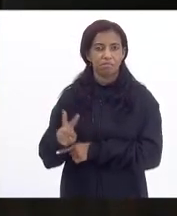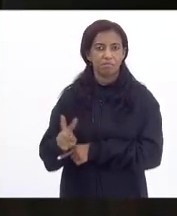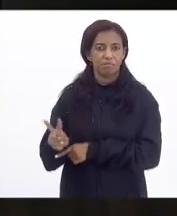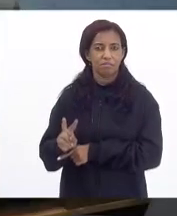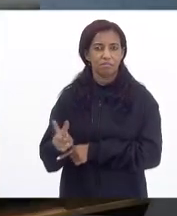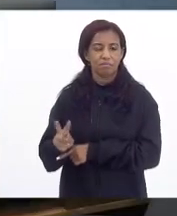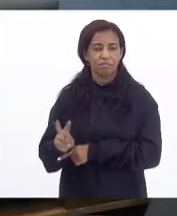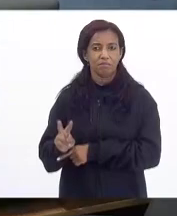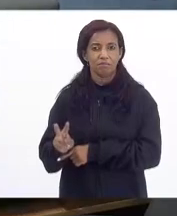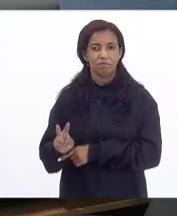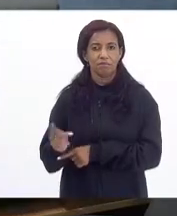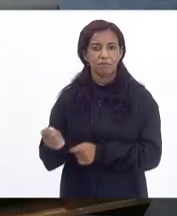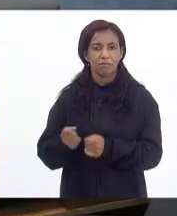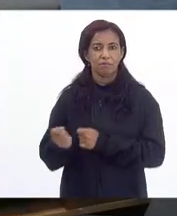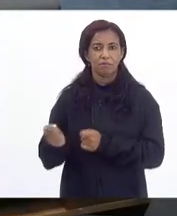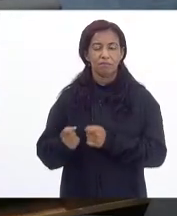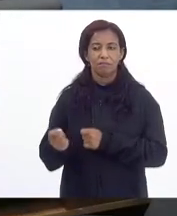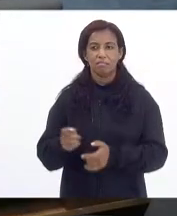Pacheco.